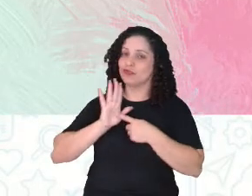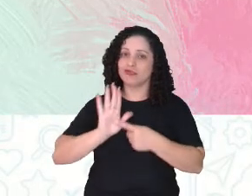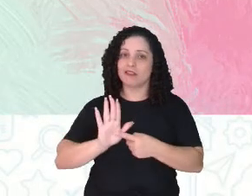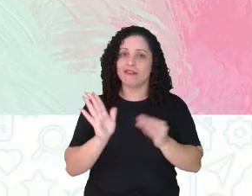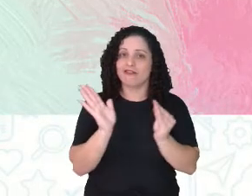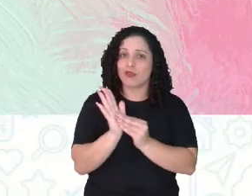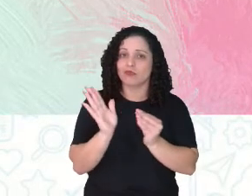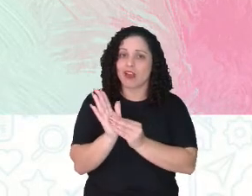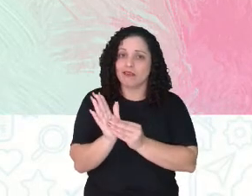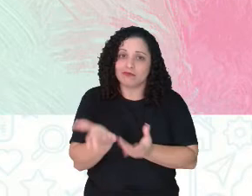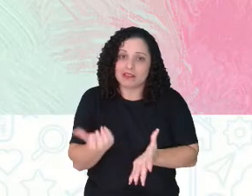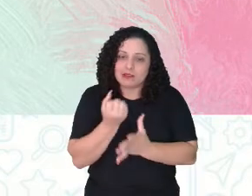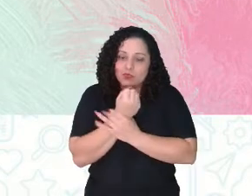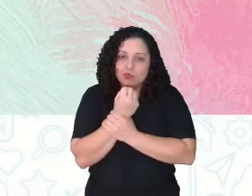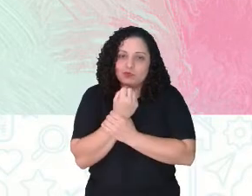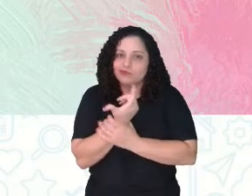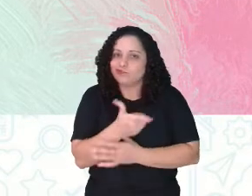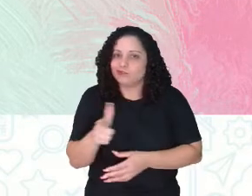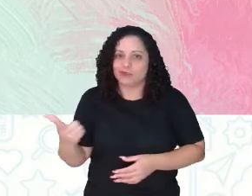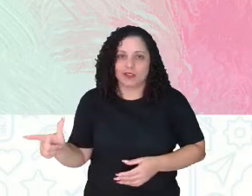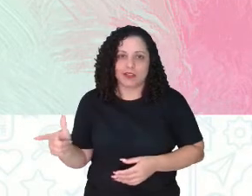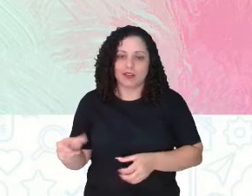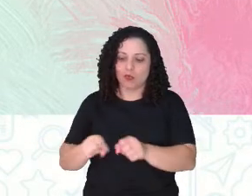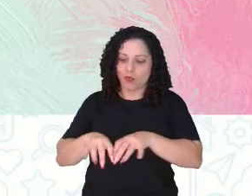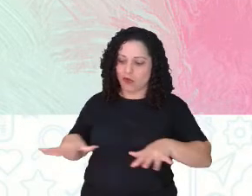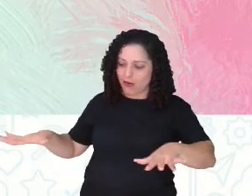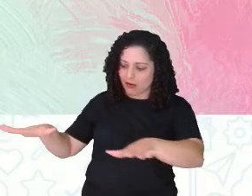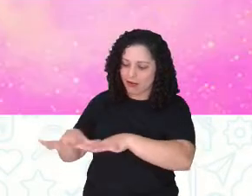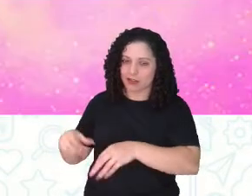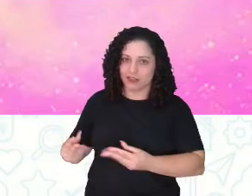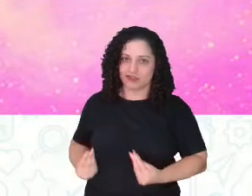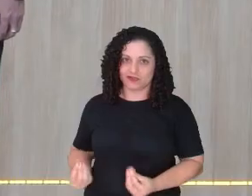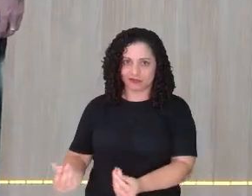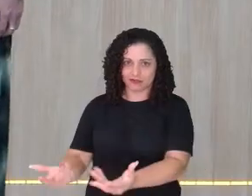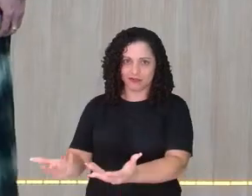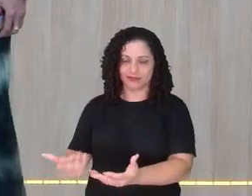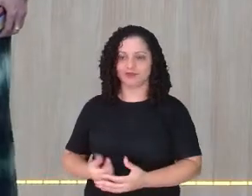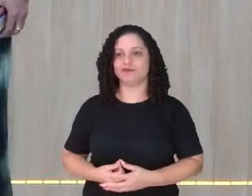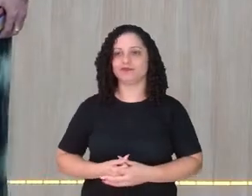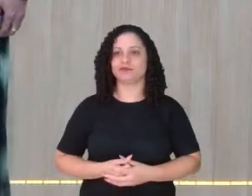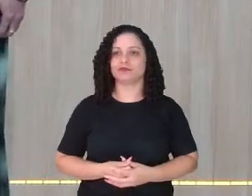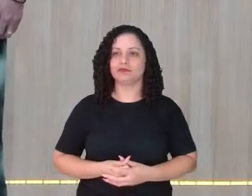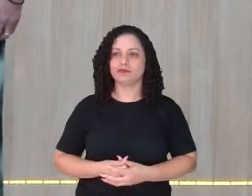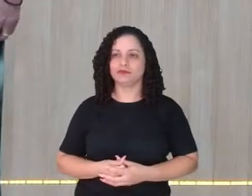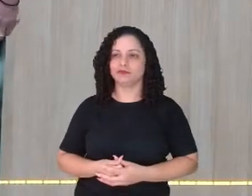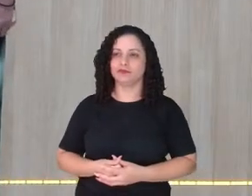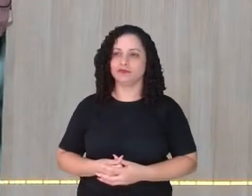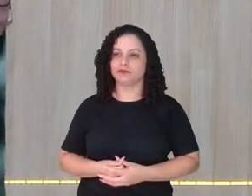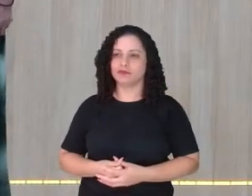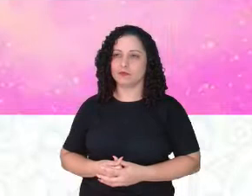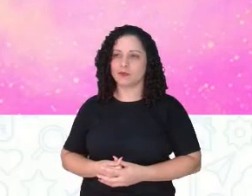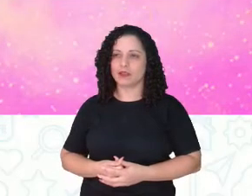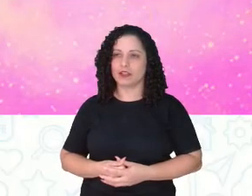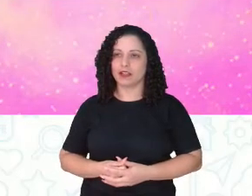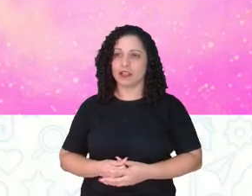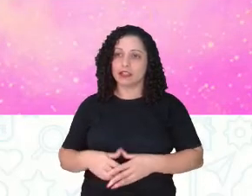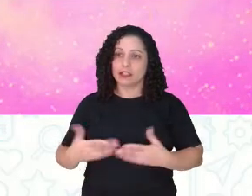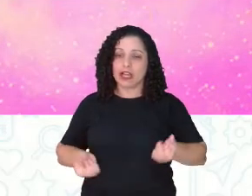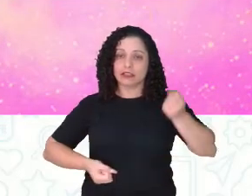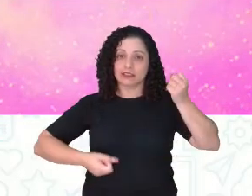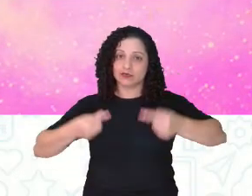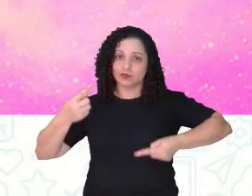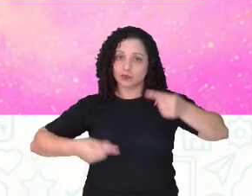jurídica relacionada a essa questão da posse de terra, ok? Bom, então vejam só, a disputa